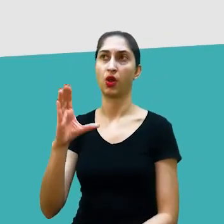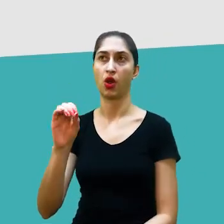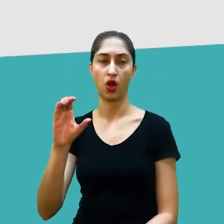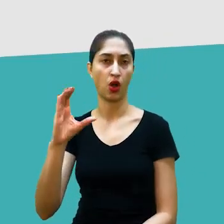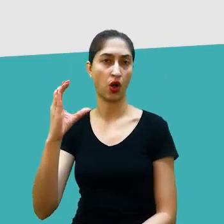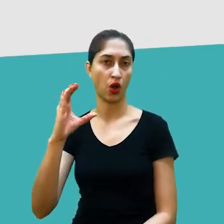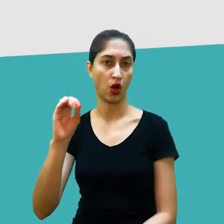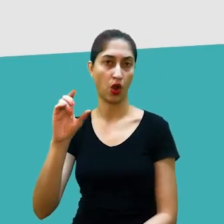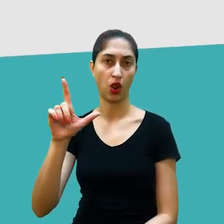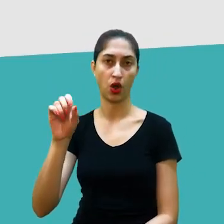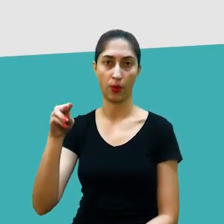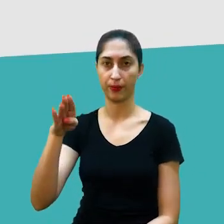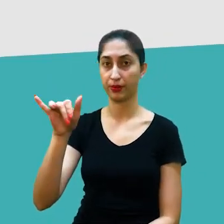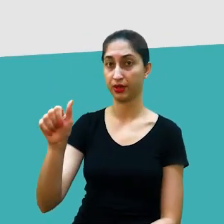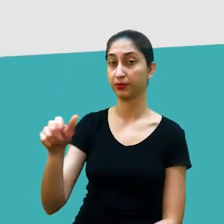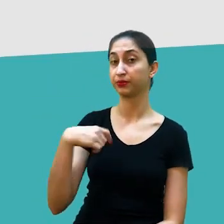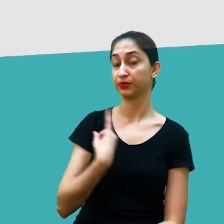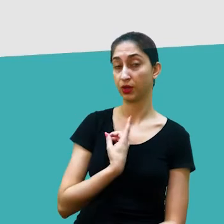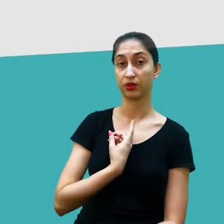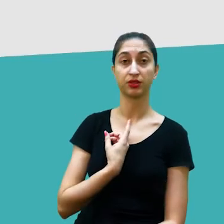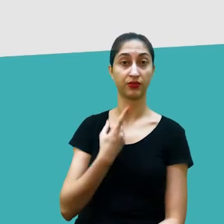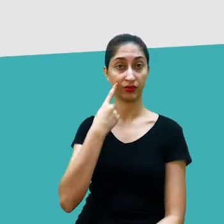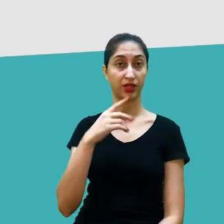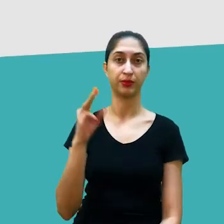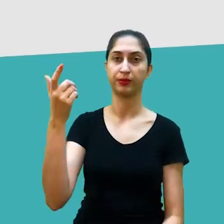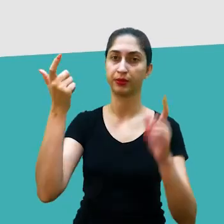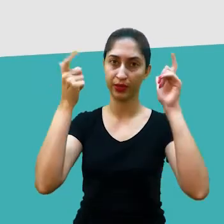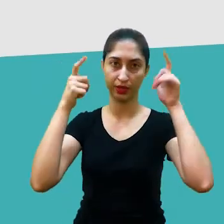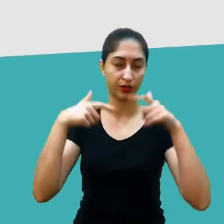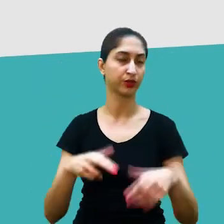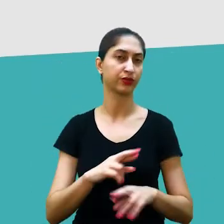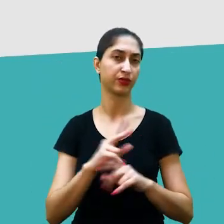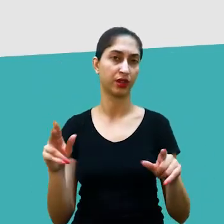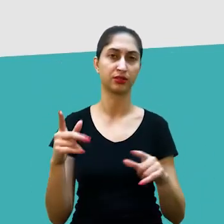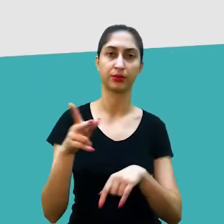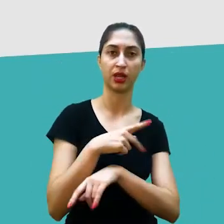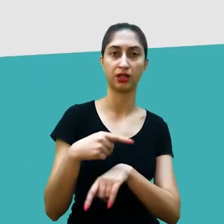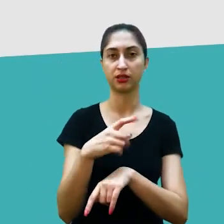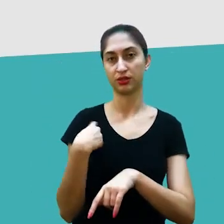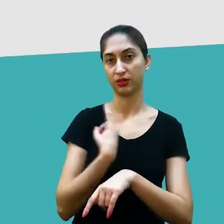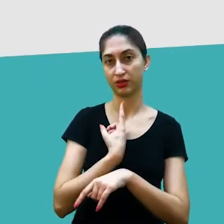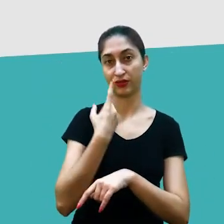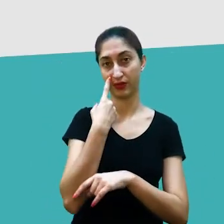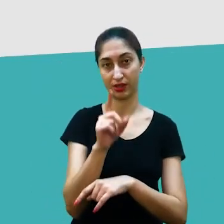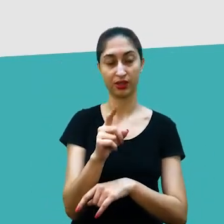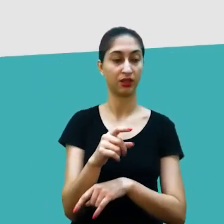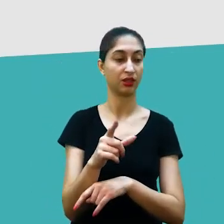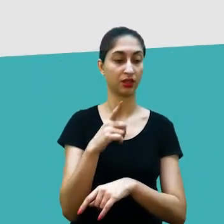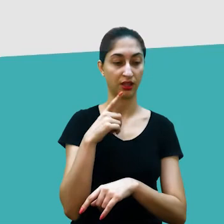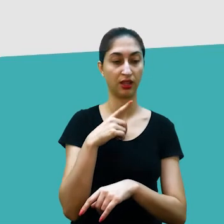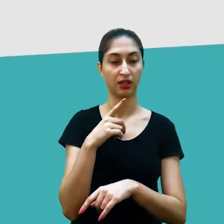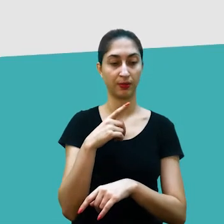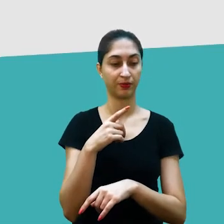países que nós temos um impacto dentro do Inspira Mais, né? México, todos esses países, eles buscam nessa referência